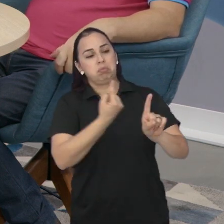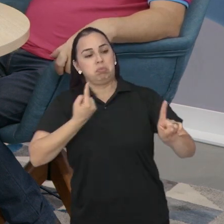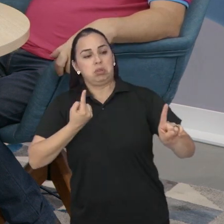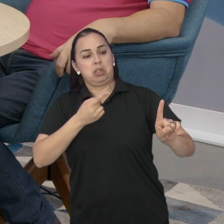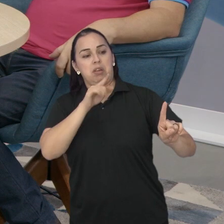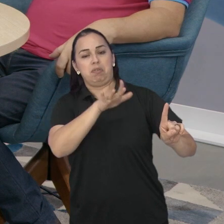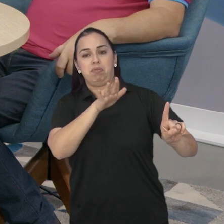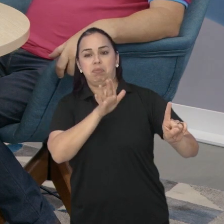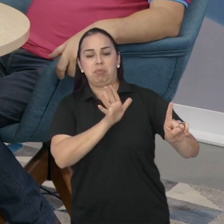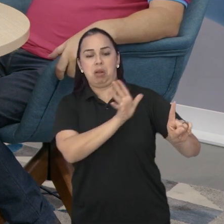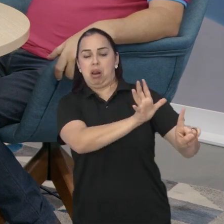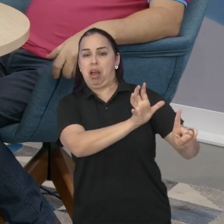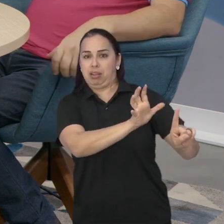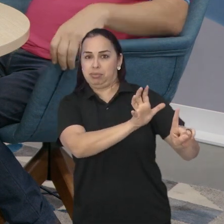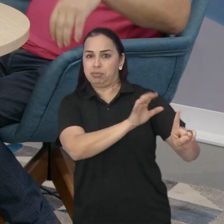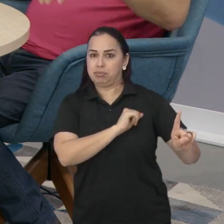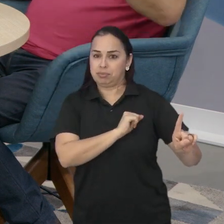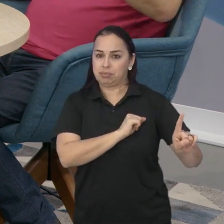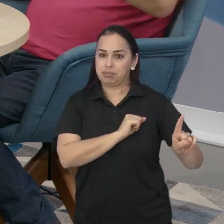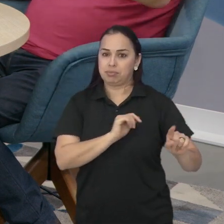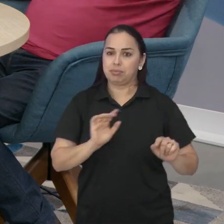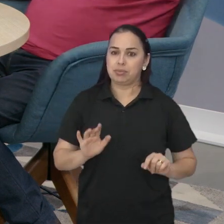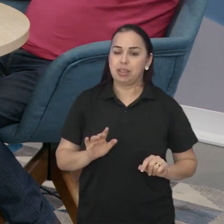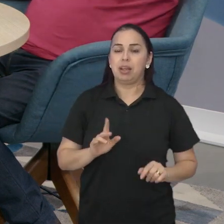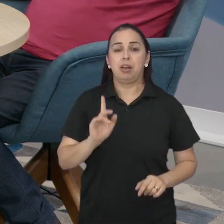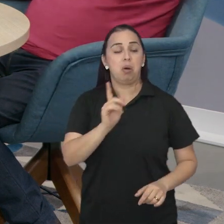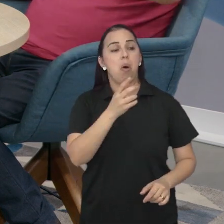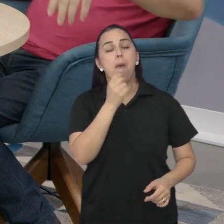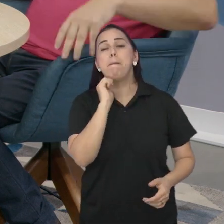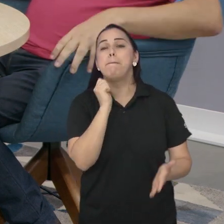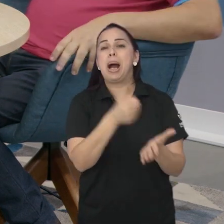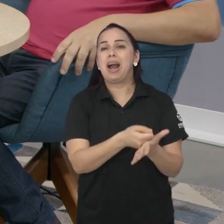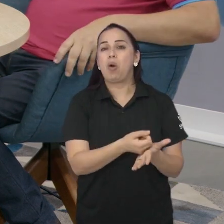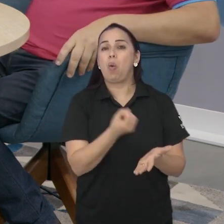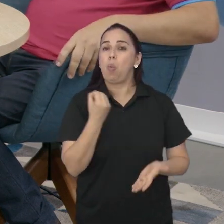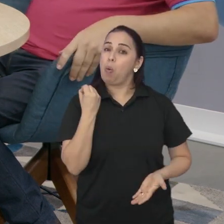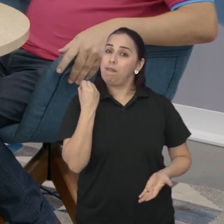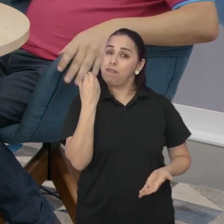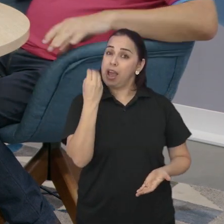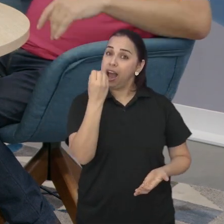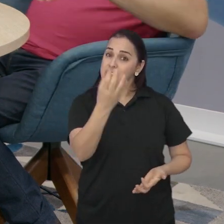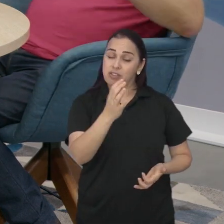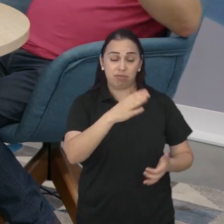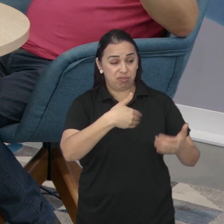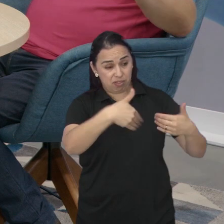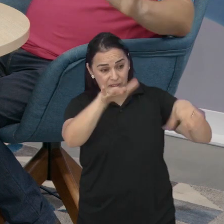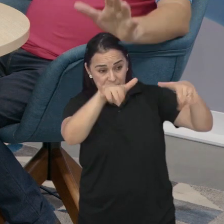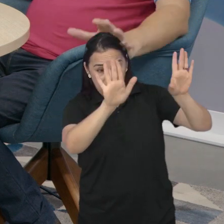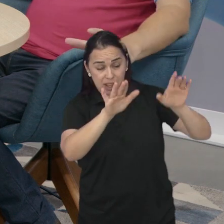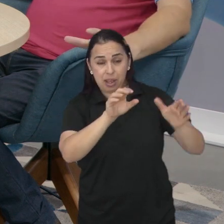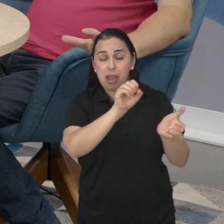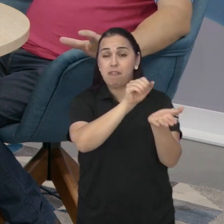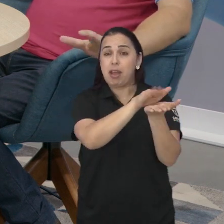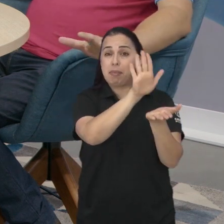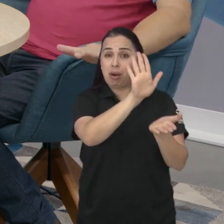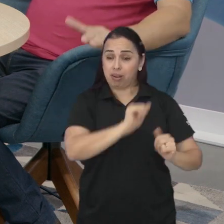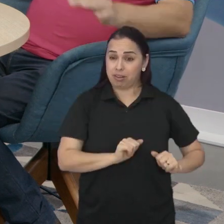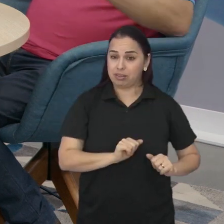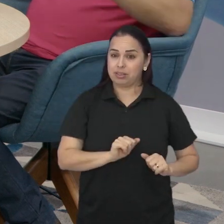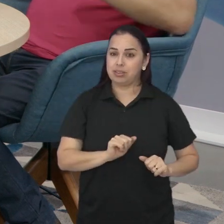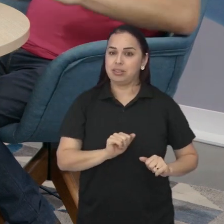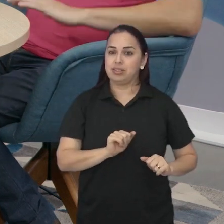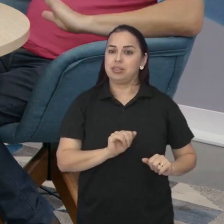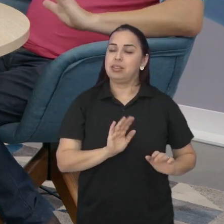ela lá no rincão, eu dou uma passagem para ela ir embora, eu consigo até carro, eu mando para o município vizinho,